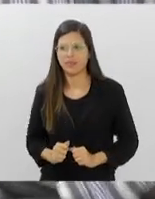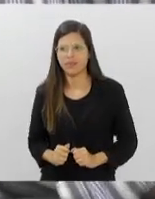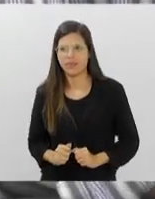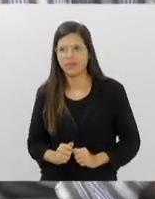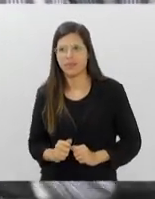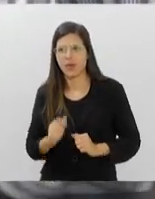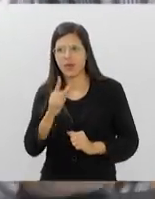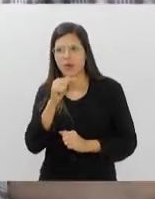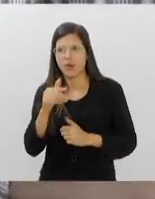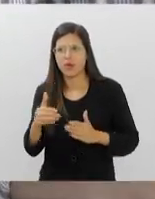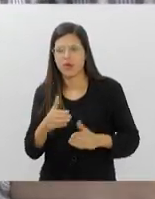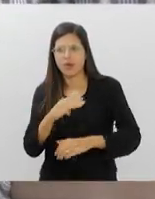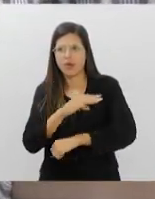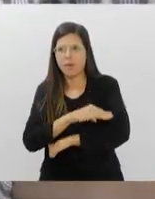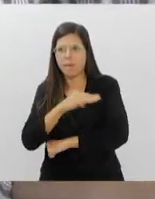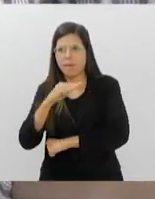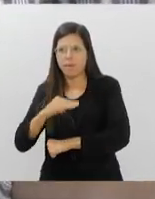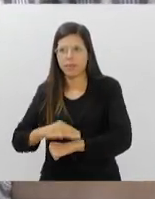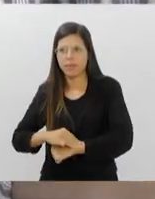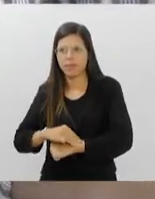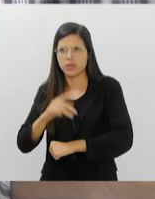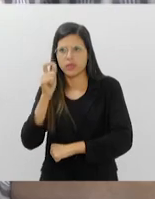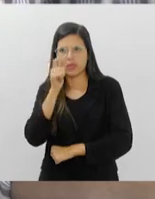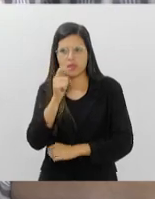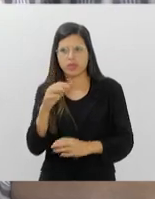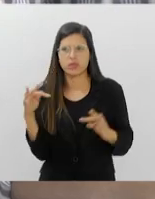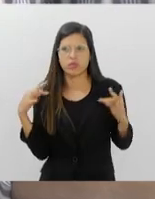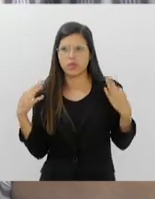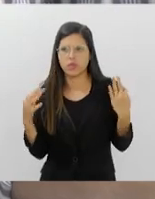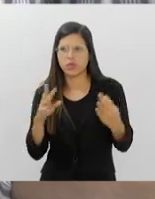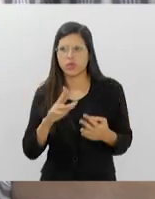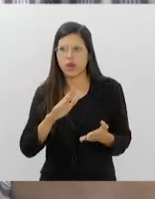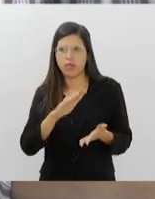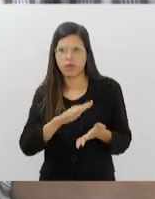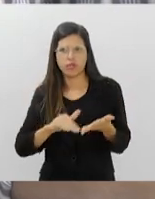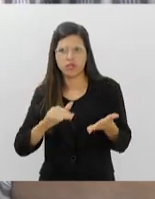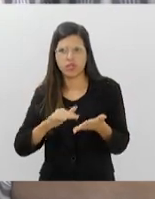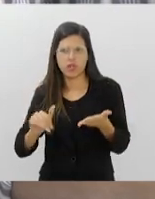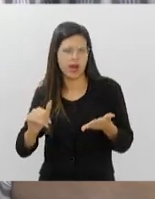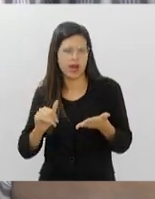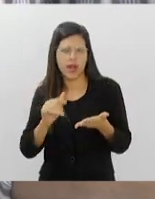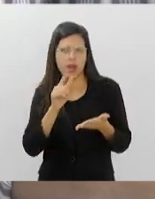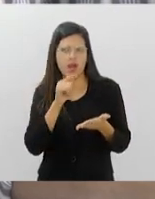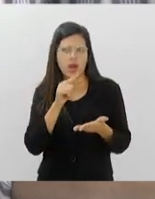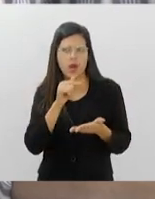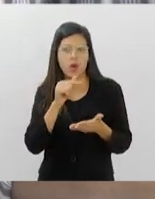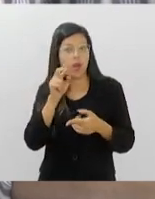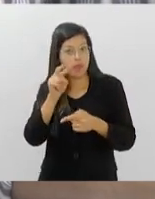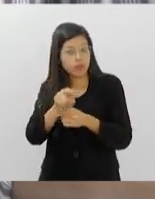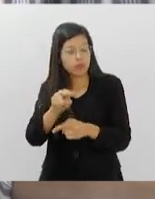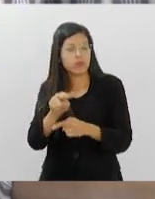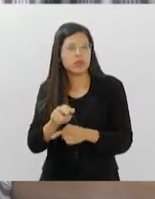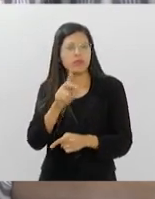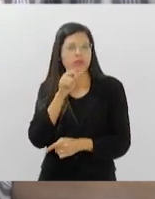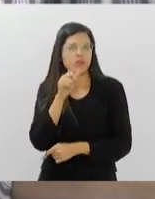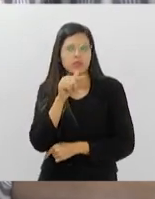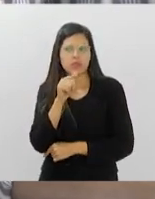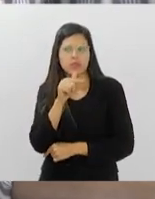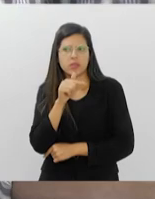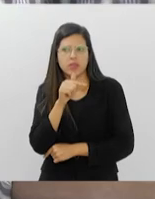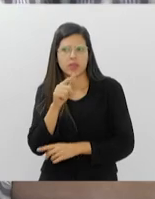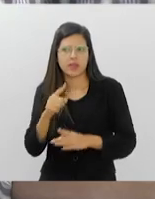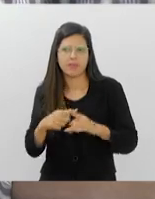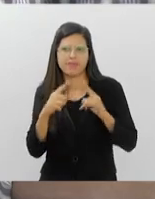era de interesse turístico não era para, de forma alguma, tirar água dos boizinhos, protegendo as margens, ia ter mais água de melhor qualidade, mas ele não